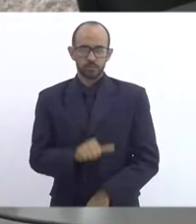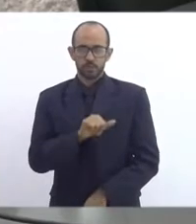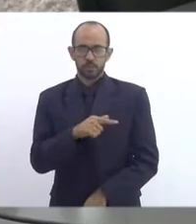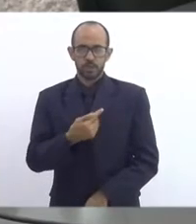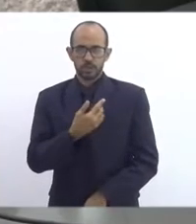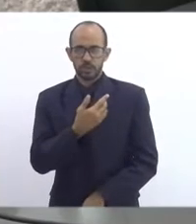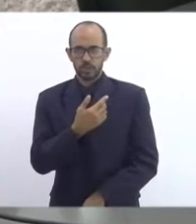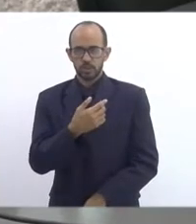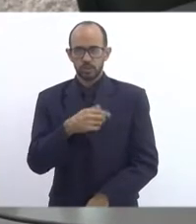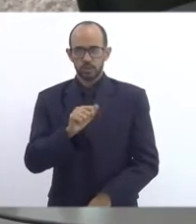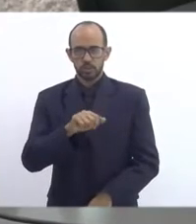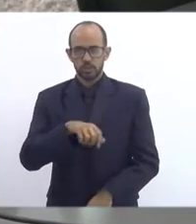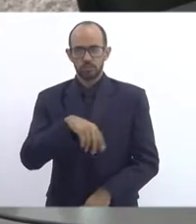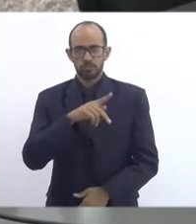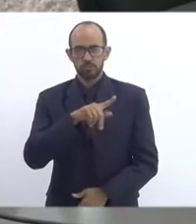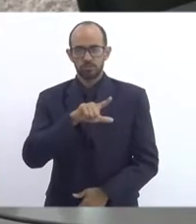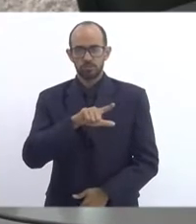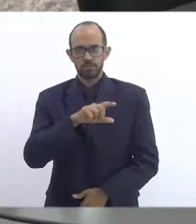pauta. Projeto de lei